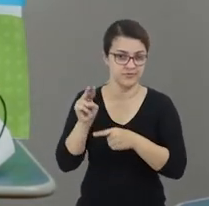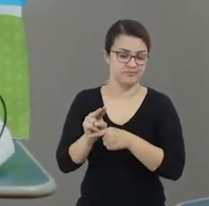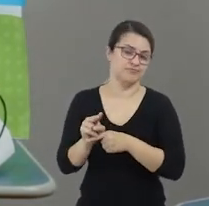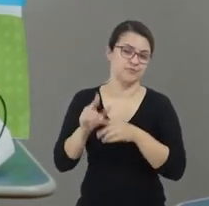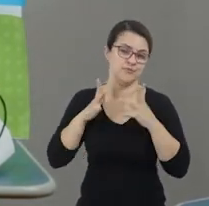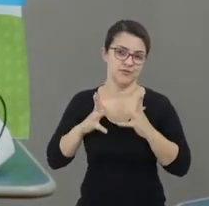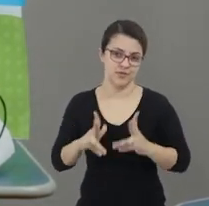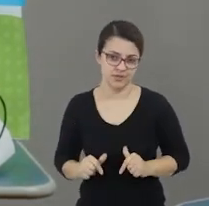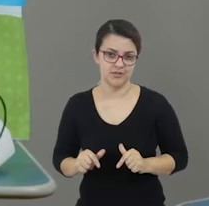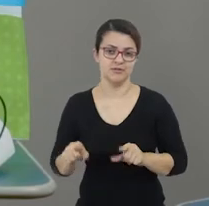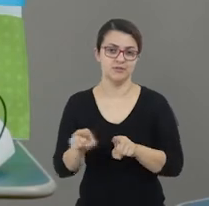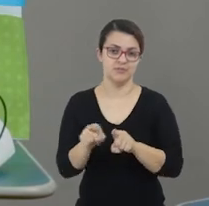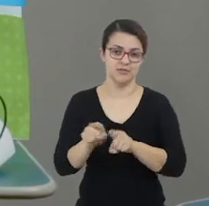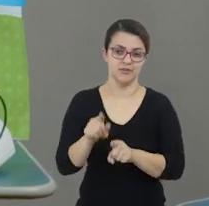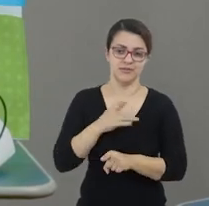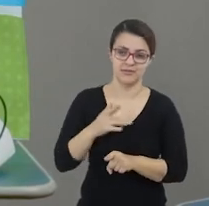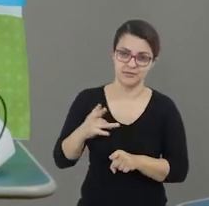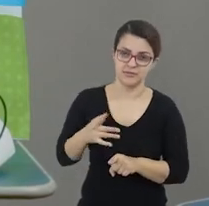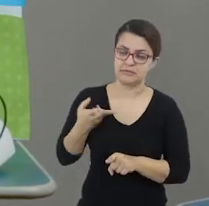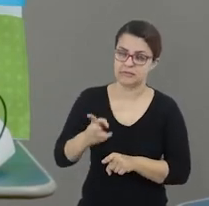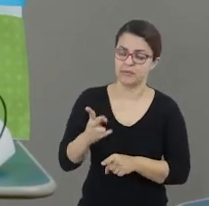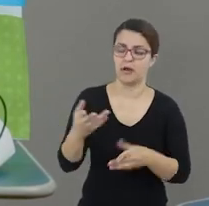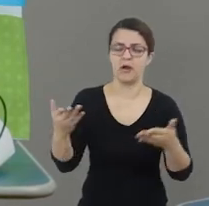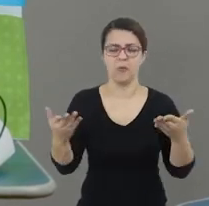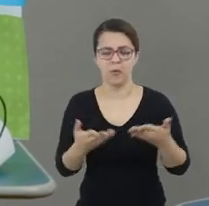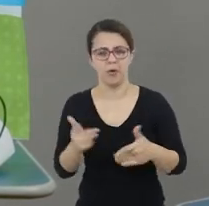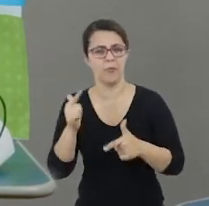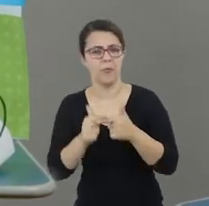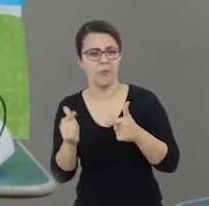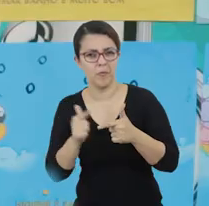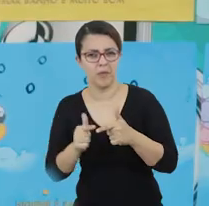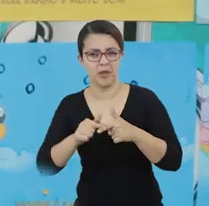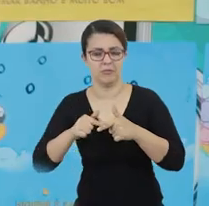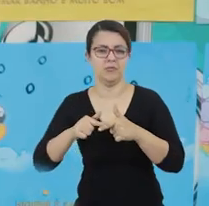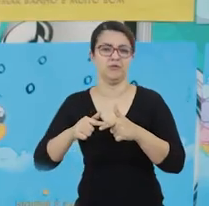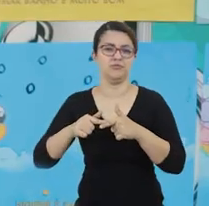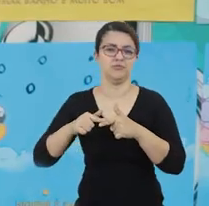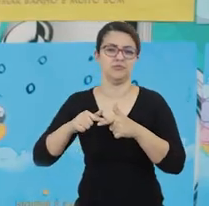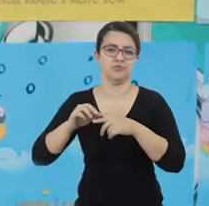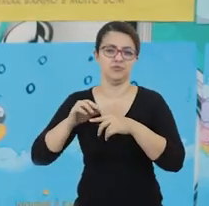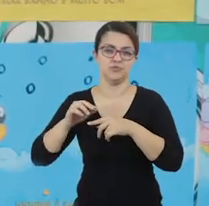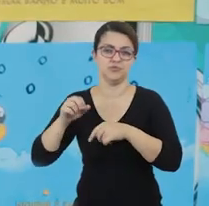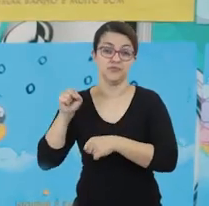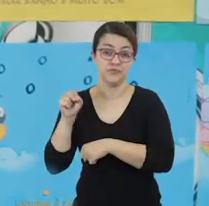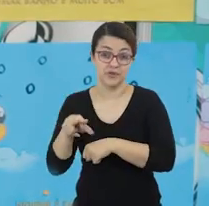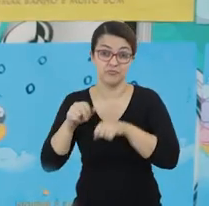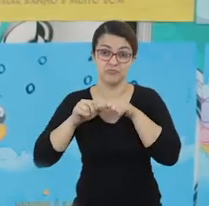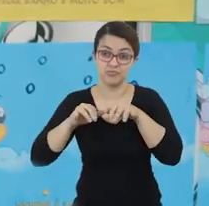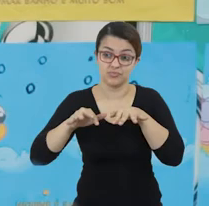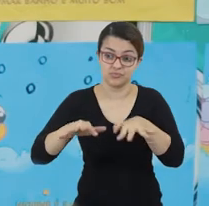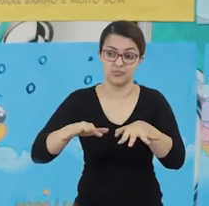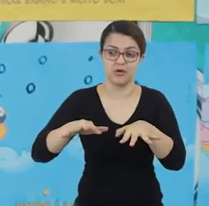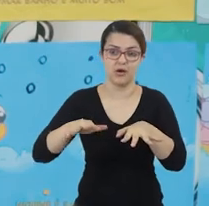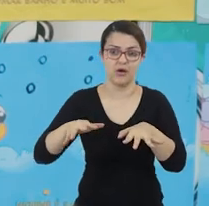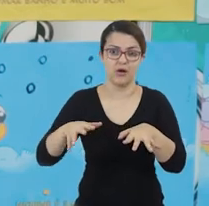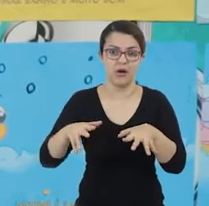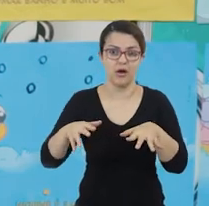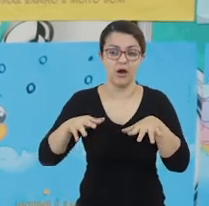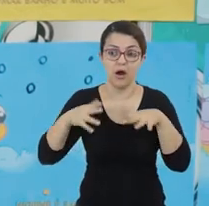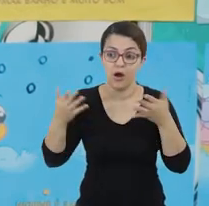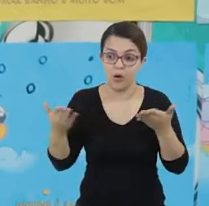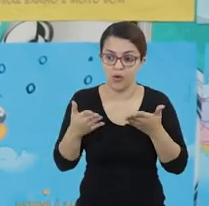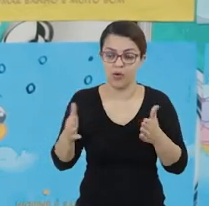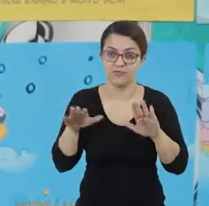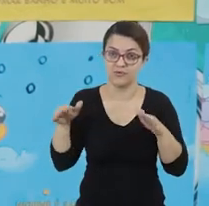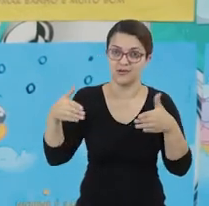higiene e saúde, porque a gente sempre tratou, mas agora, com esse problema da pandemia, as nossas atividades vão intensificar esse tema, né?